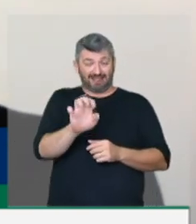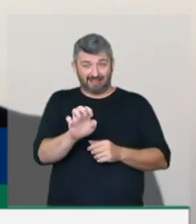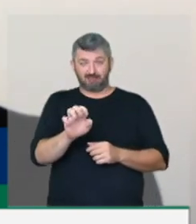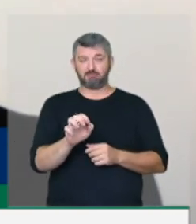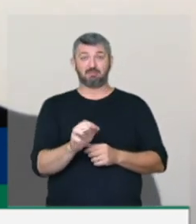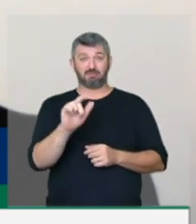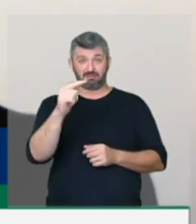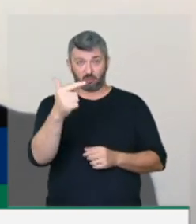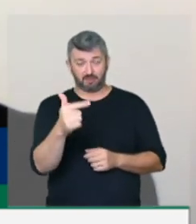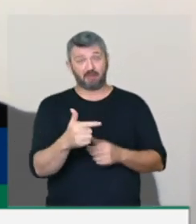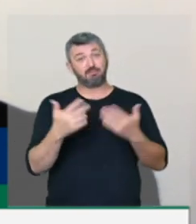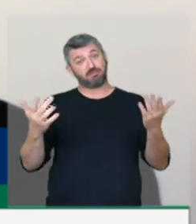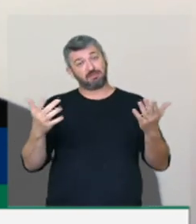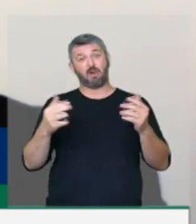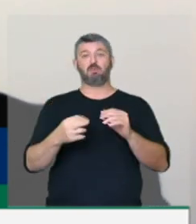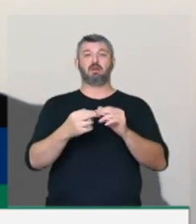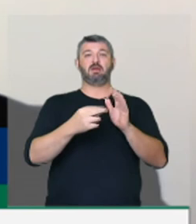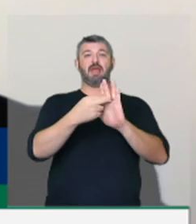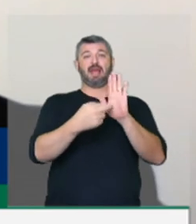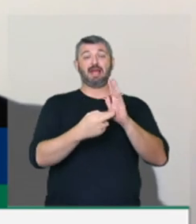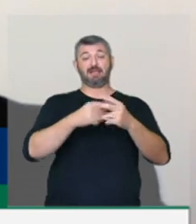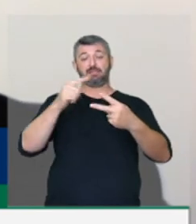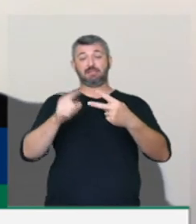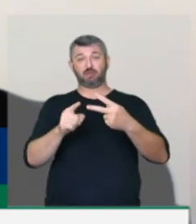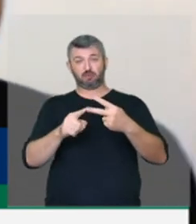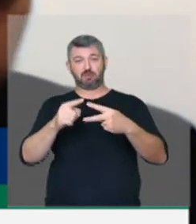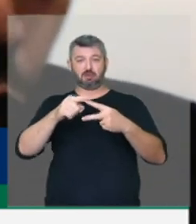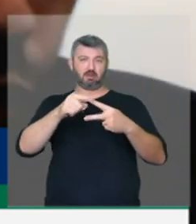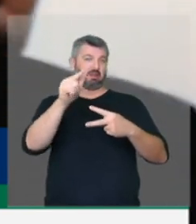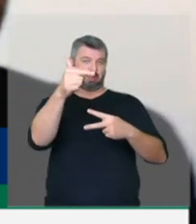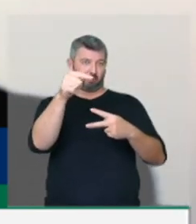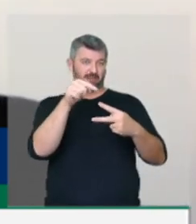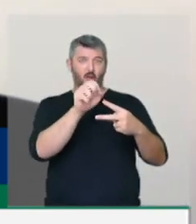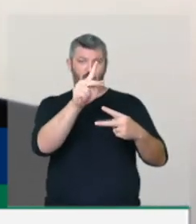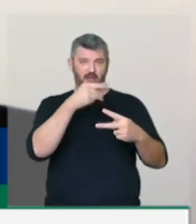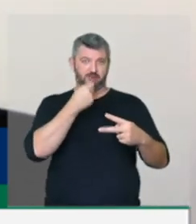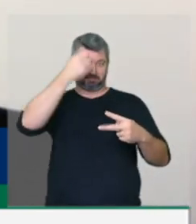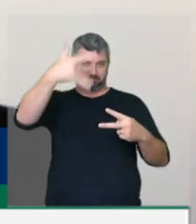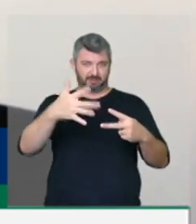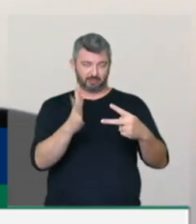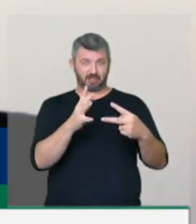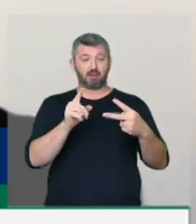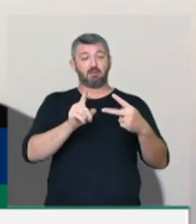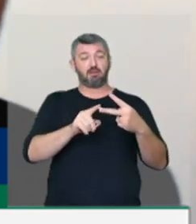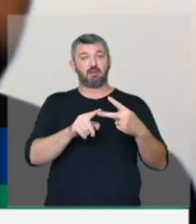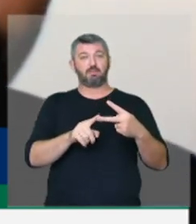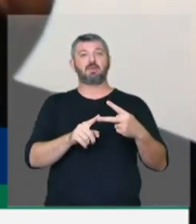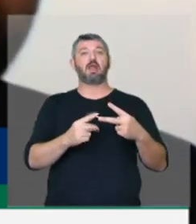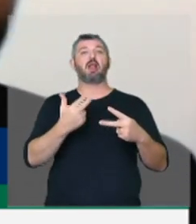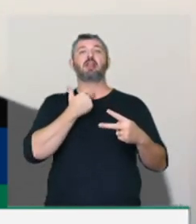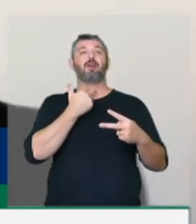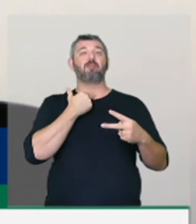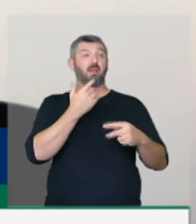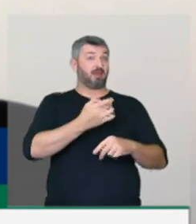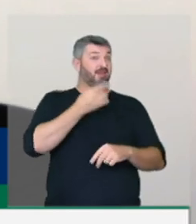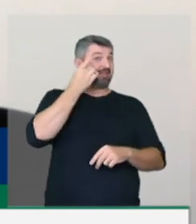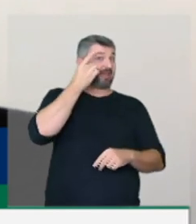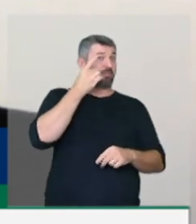requisito obrigatório para que se decrete a prisão de um agente político eleito, qual seja que o crime